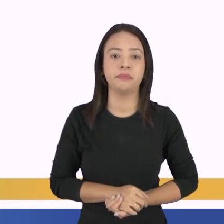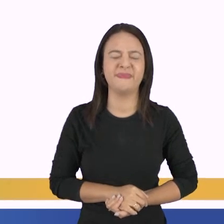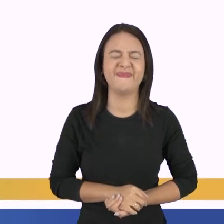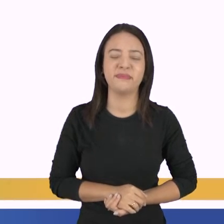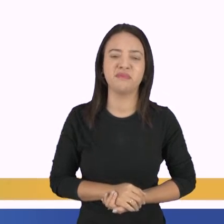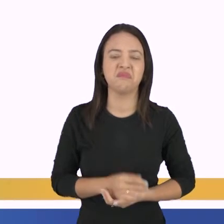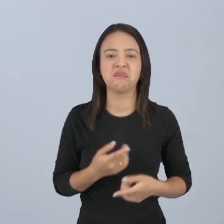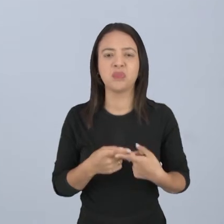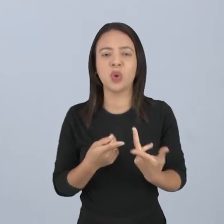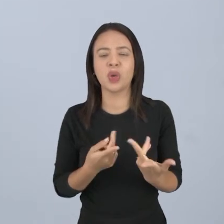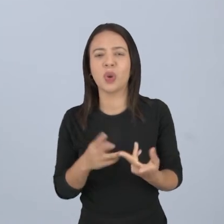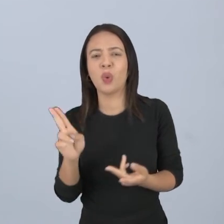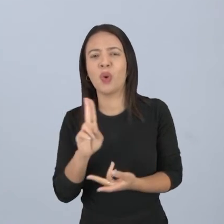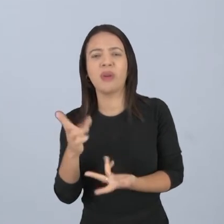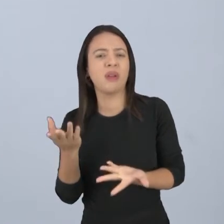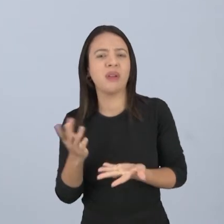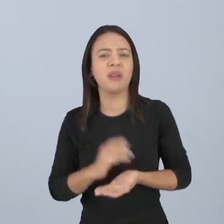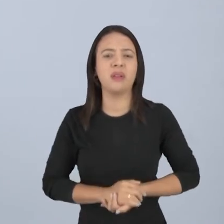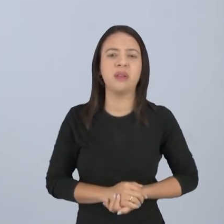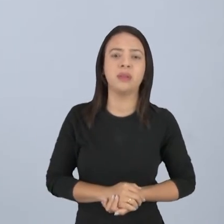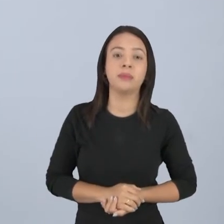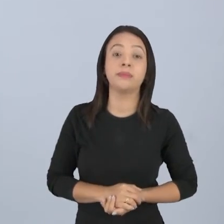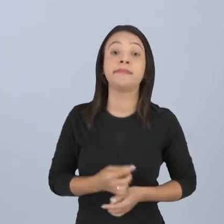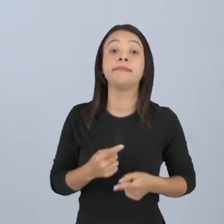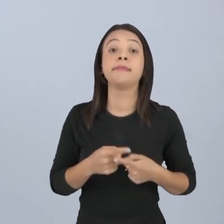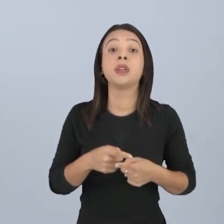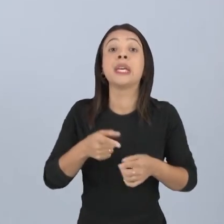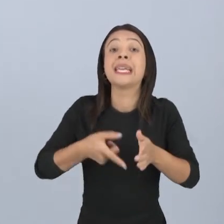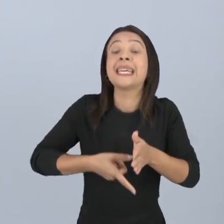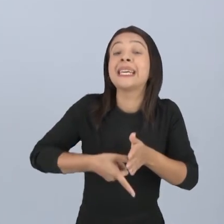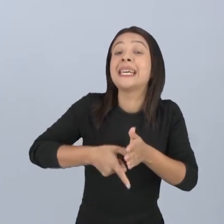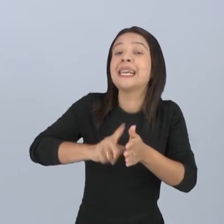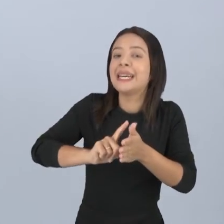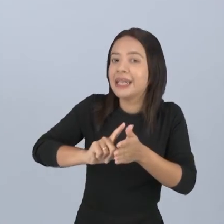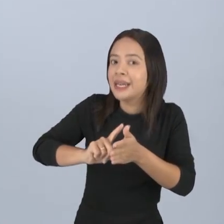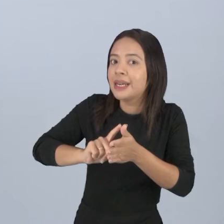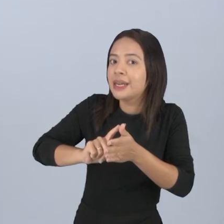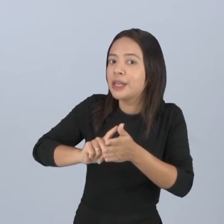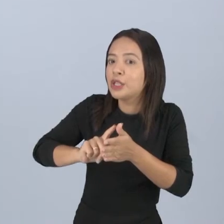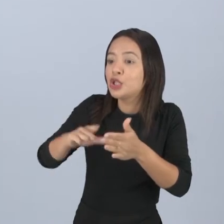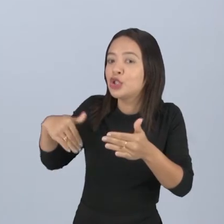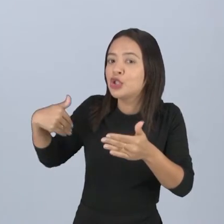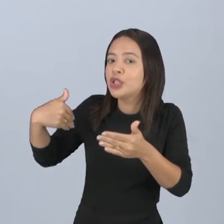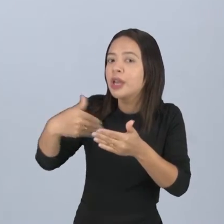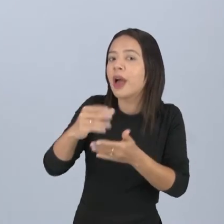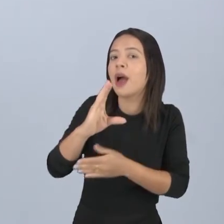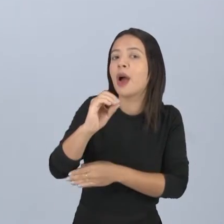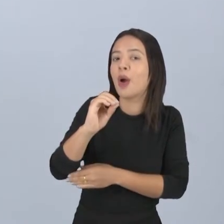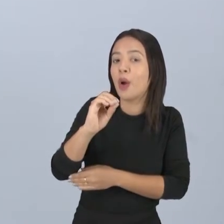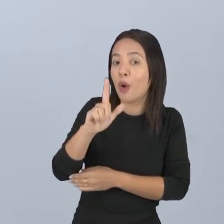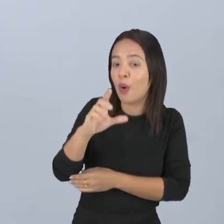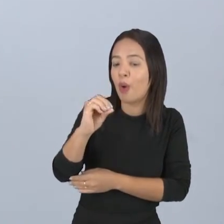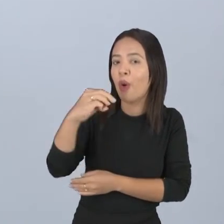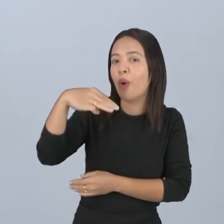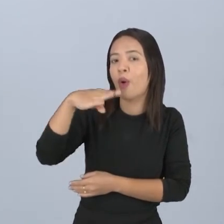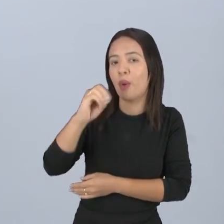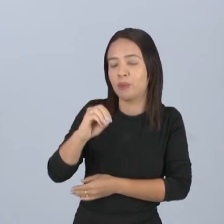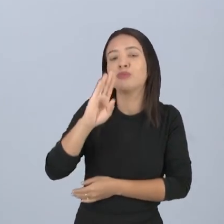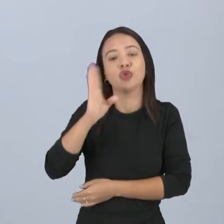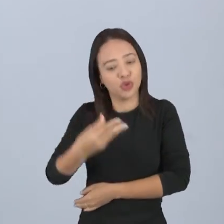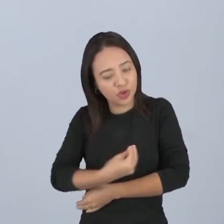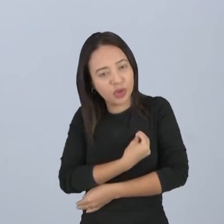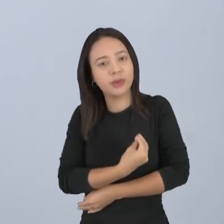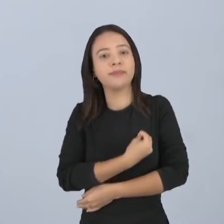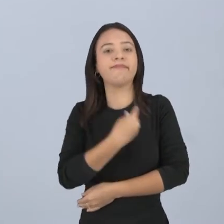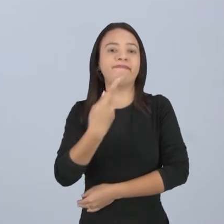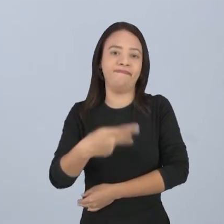por que eles são chamados povos pré-colombianos, pessoal? Porque eles estavam aqui antes da chegada de Cristóvão Colombo à América, né? Para